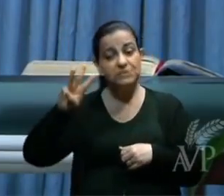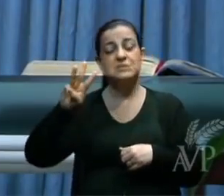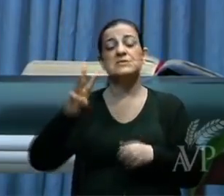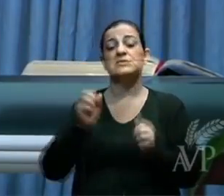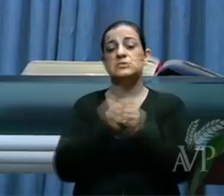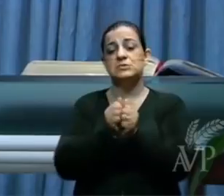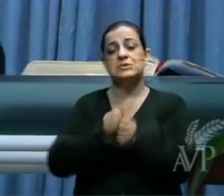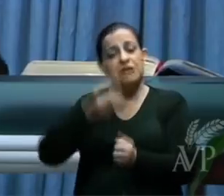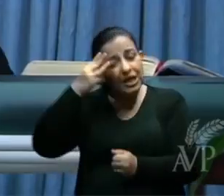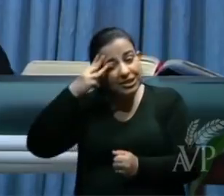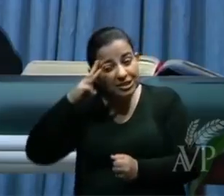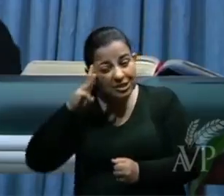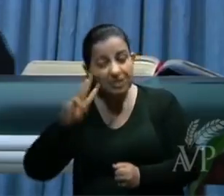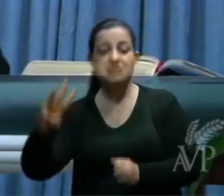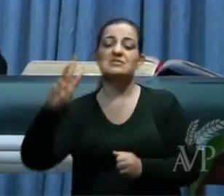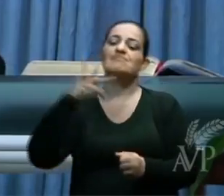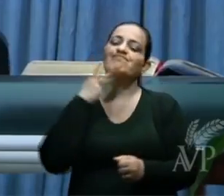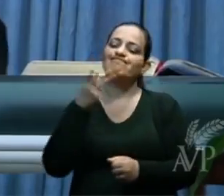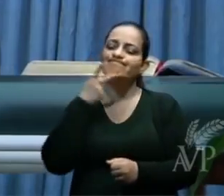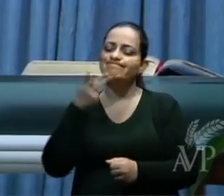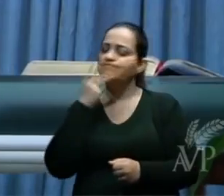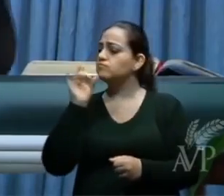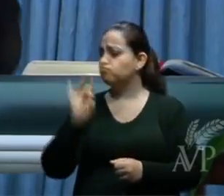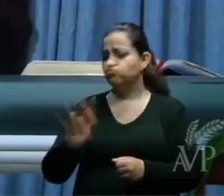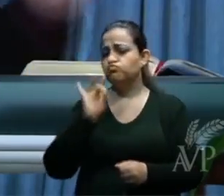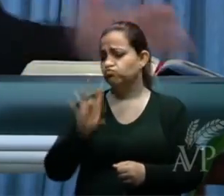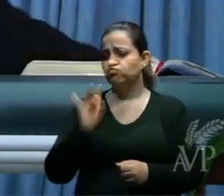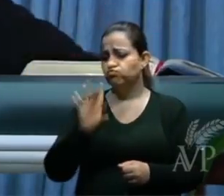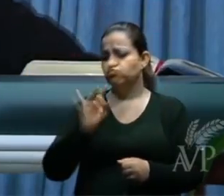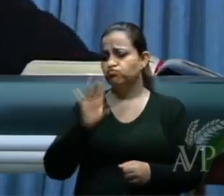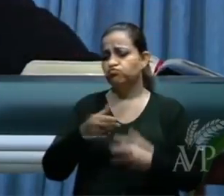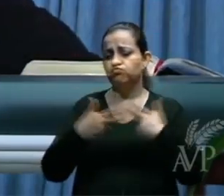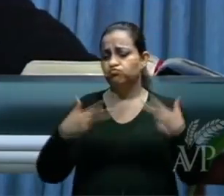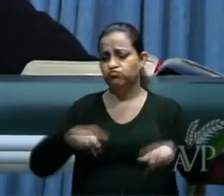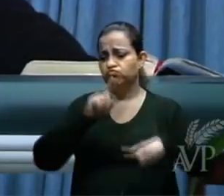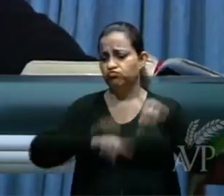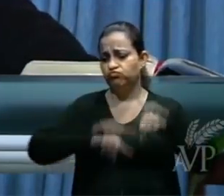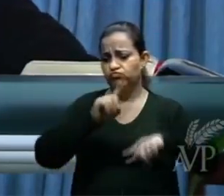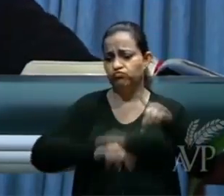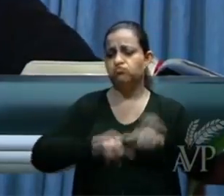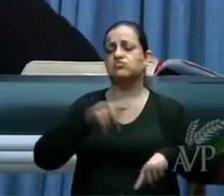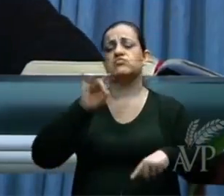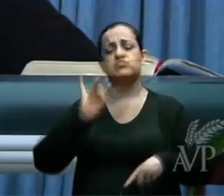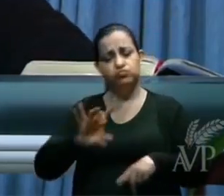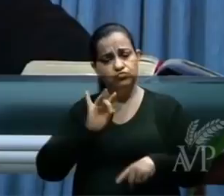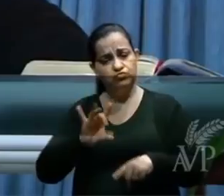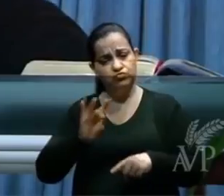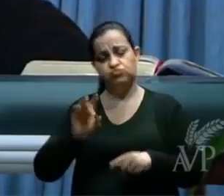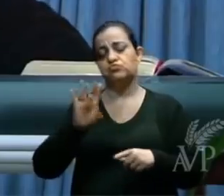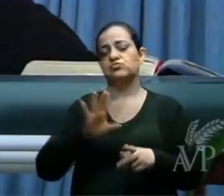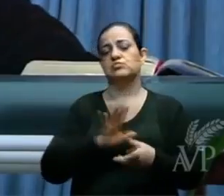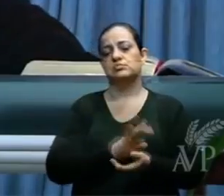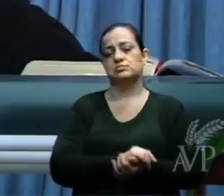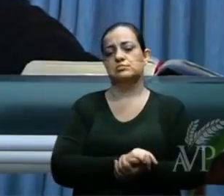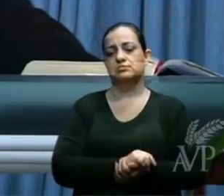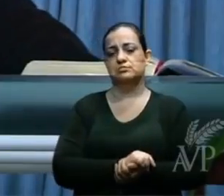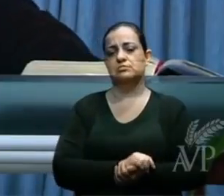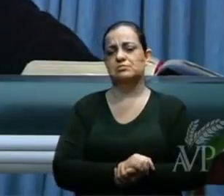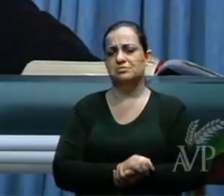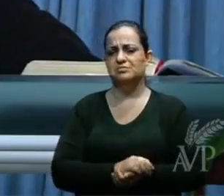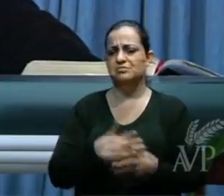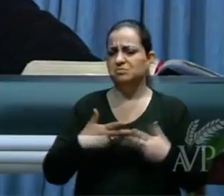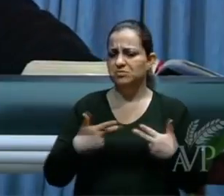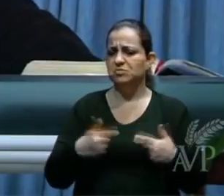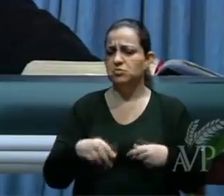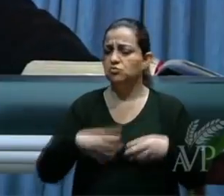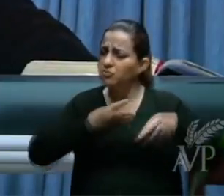dele é 3 dia falando só da coisa natural material você não vai